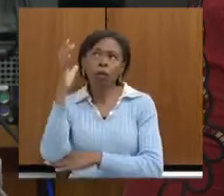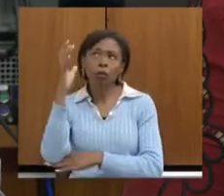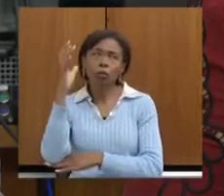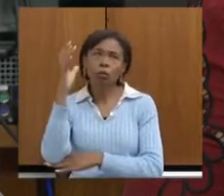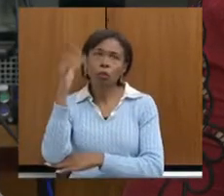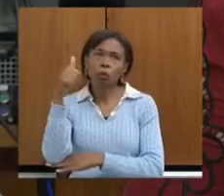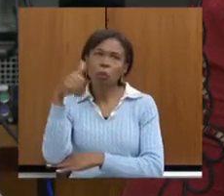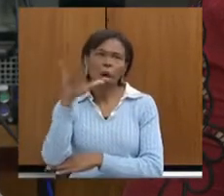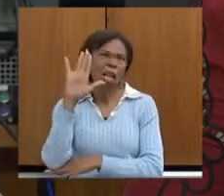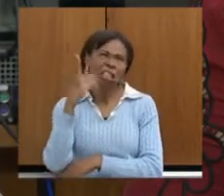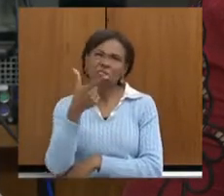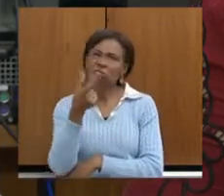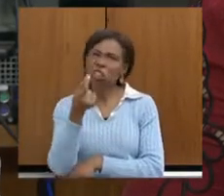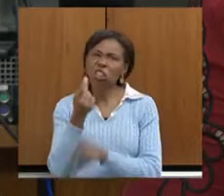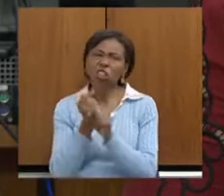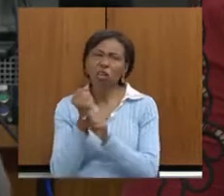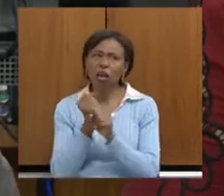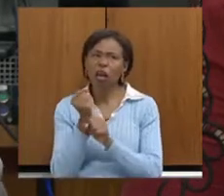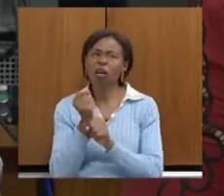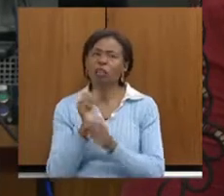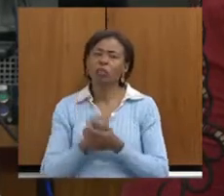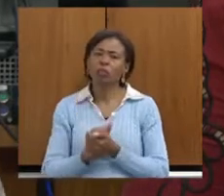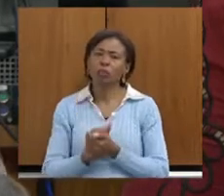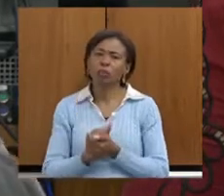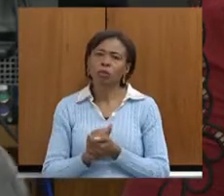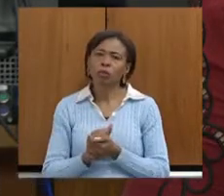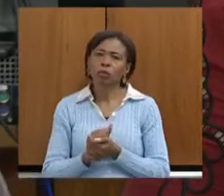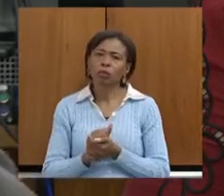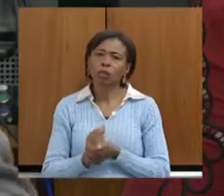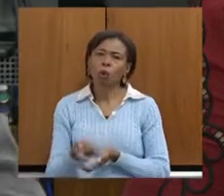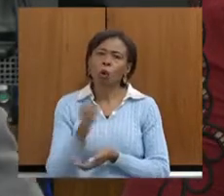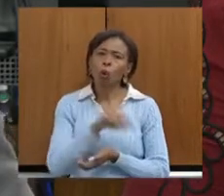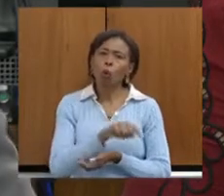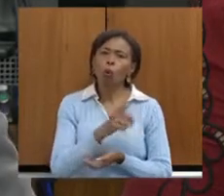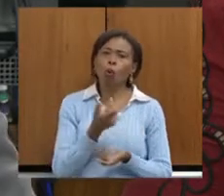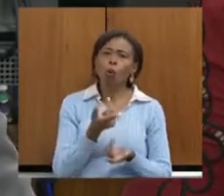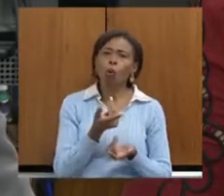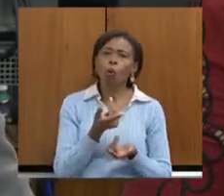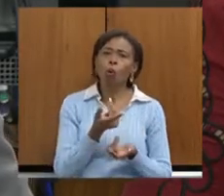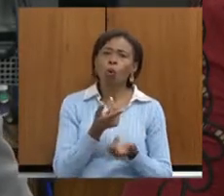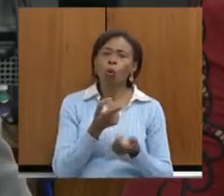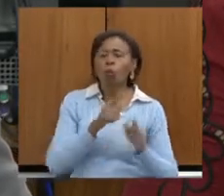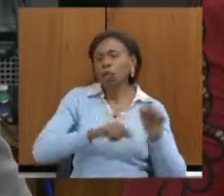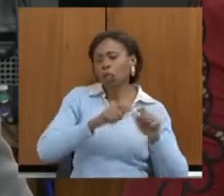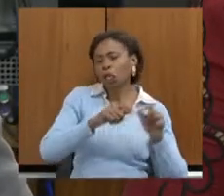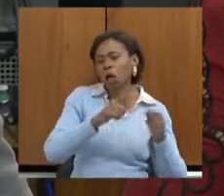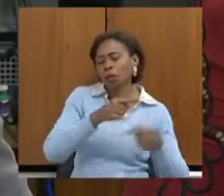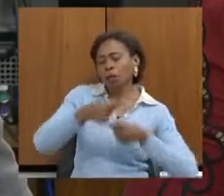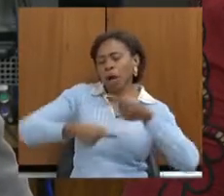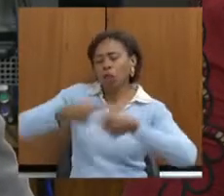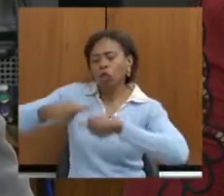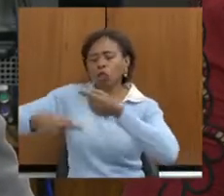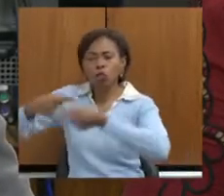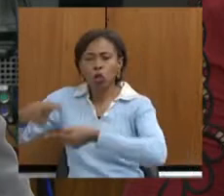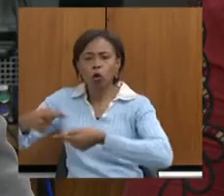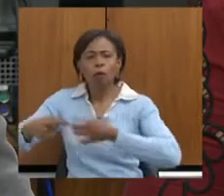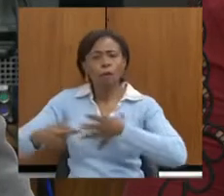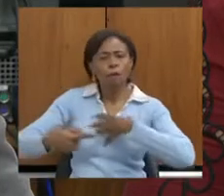20 vinte anos um tacho que passou de mãe para filho para neto uma um